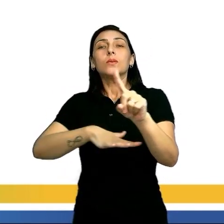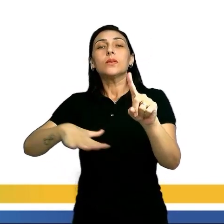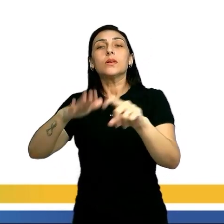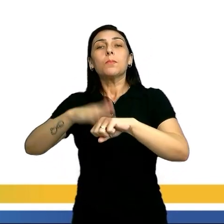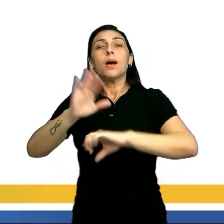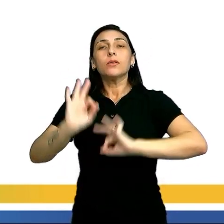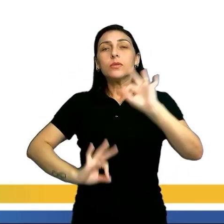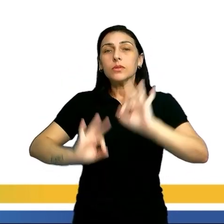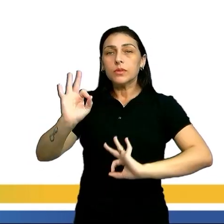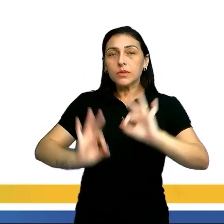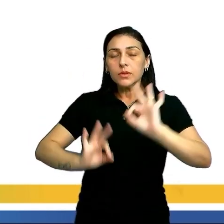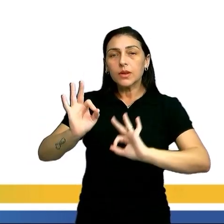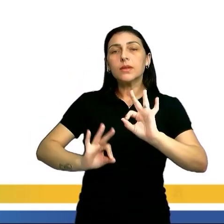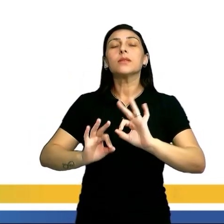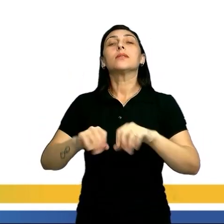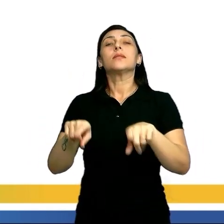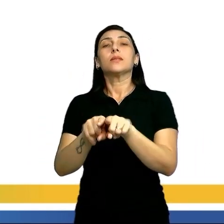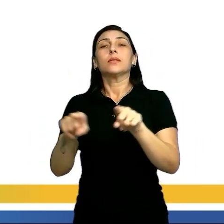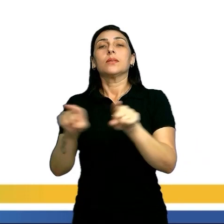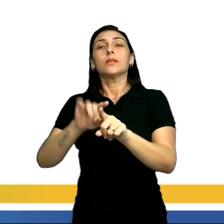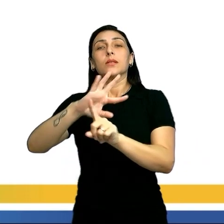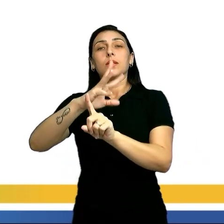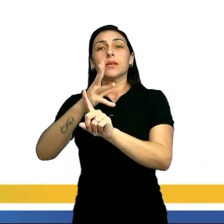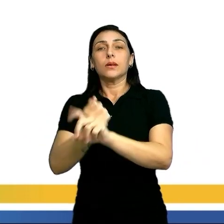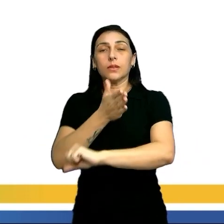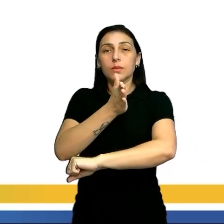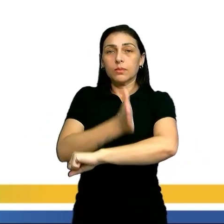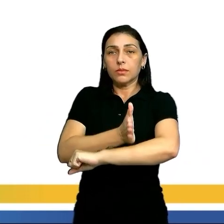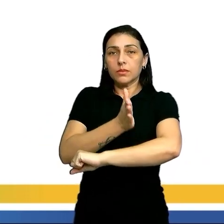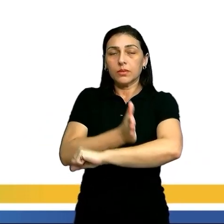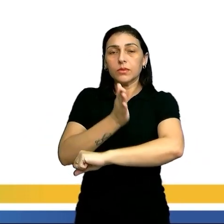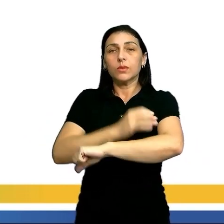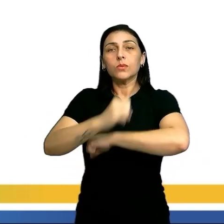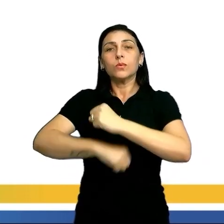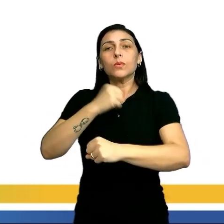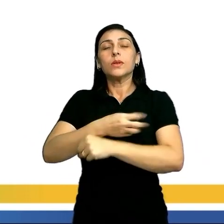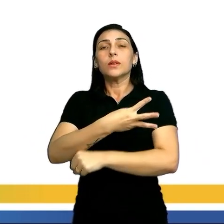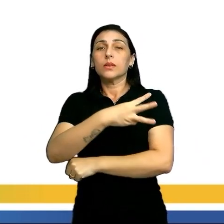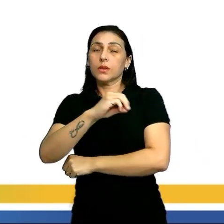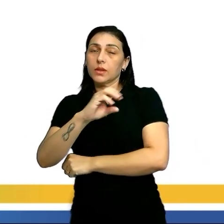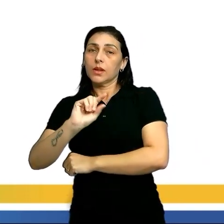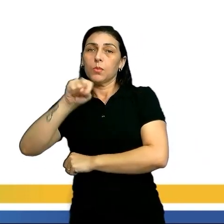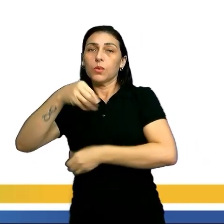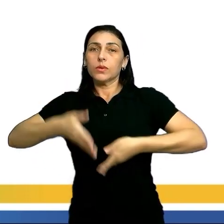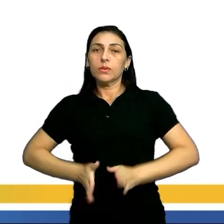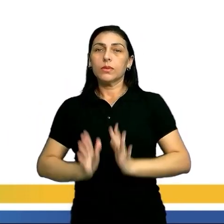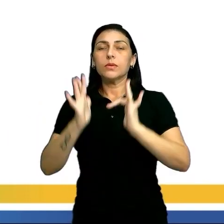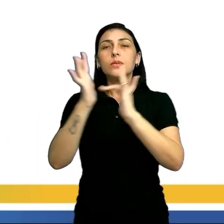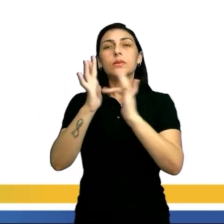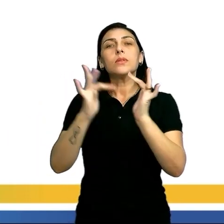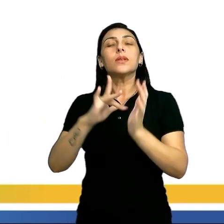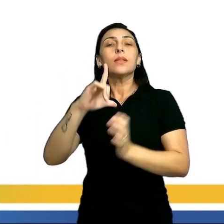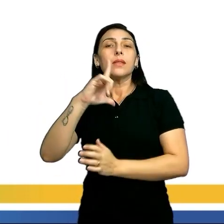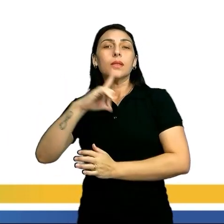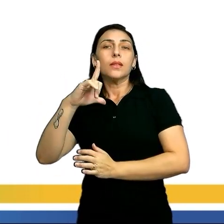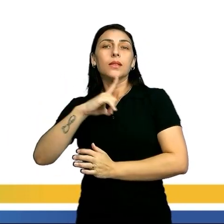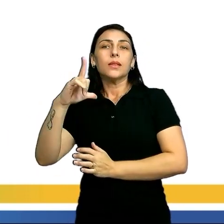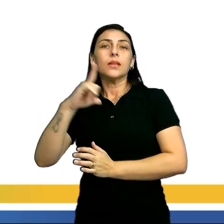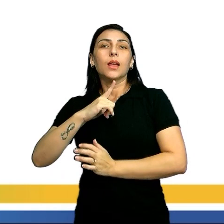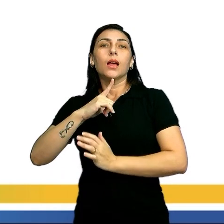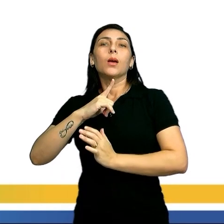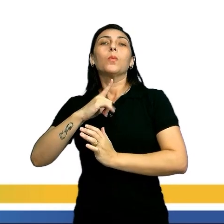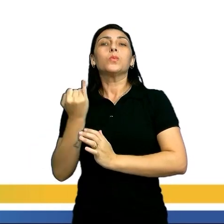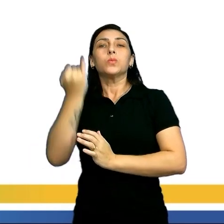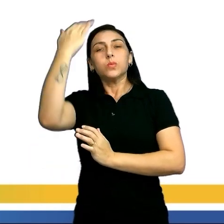mais organizadas. A arte na Idade Média, no ano 300 depois de Cristo, temos a queda do